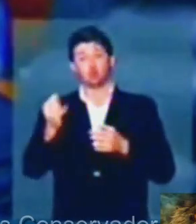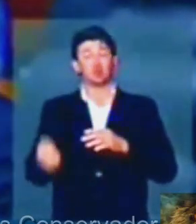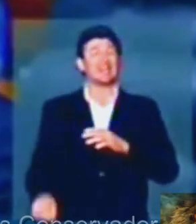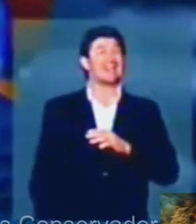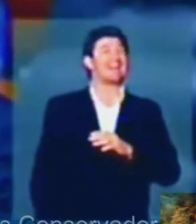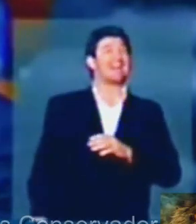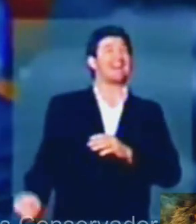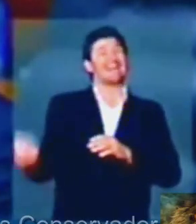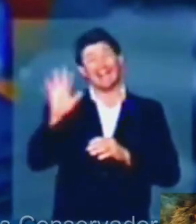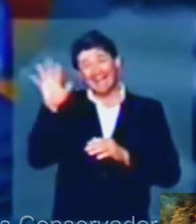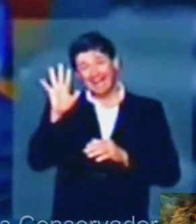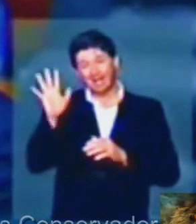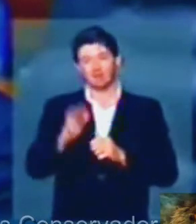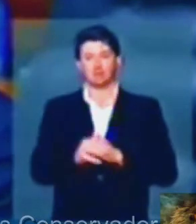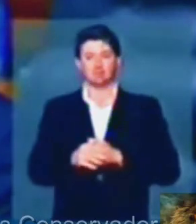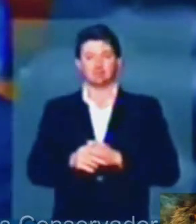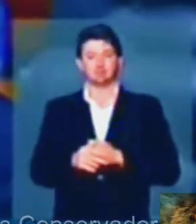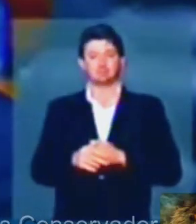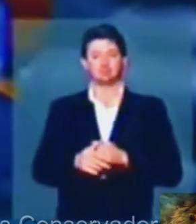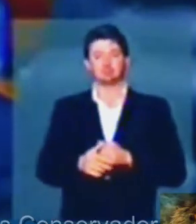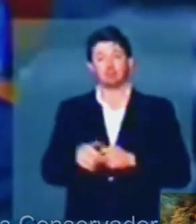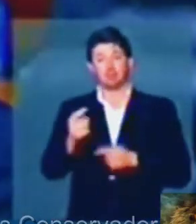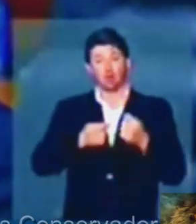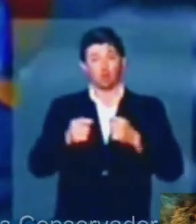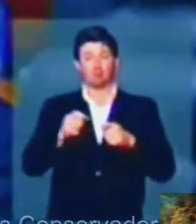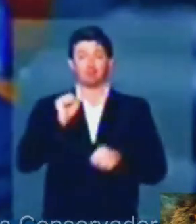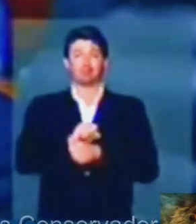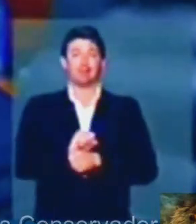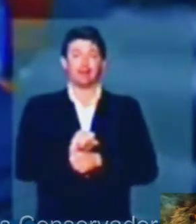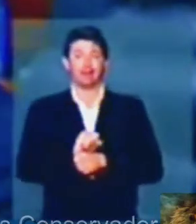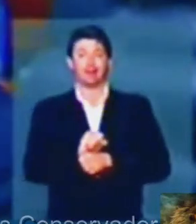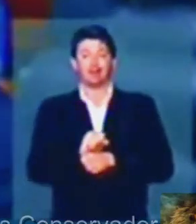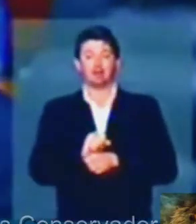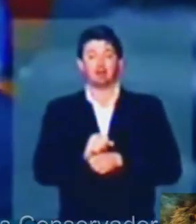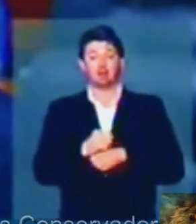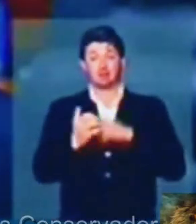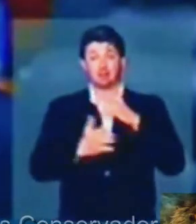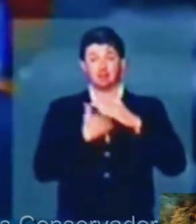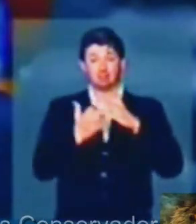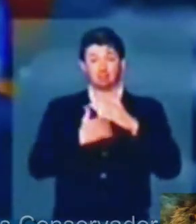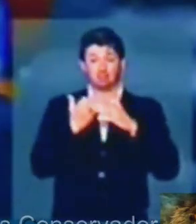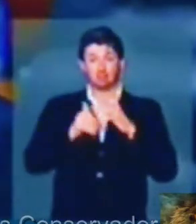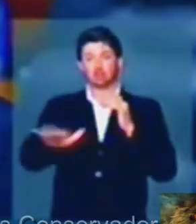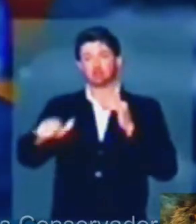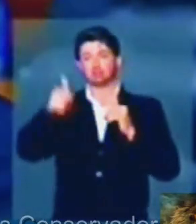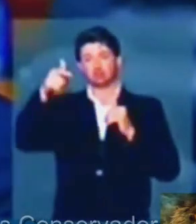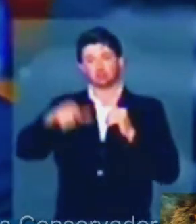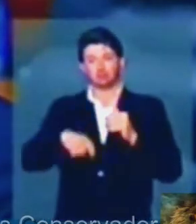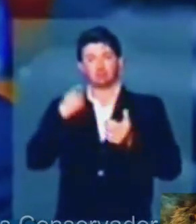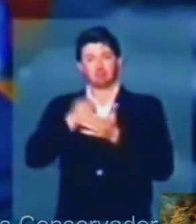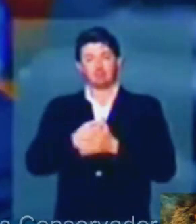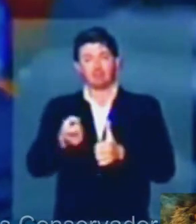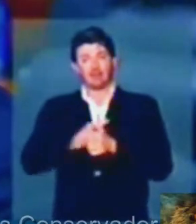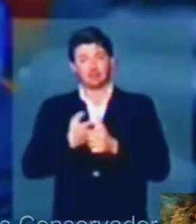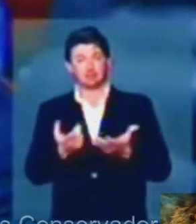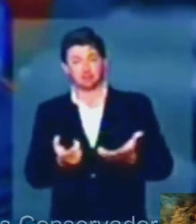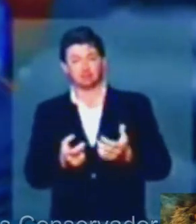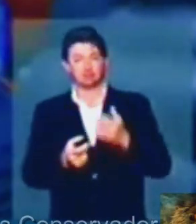juros altíssima, economia estagnada, empresário chamado novamente para pagar a